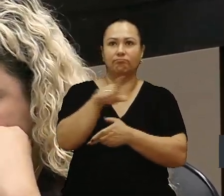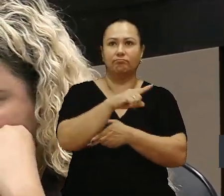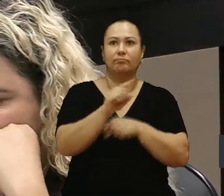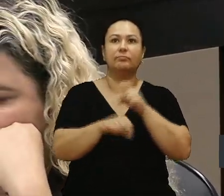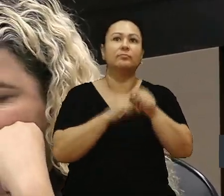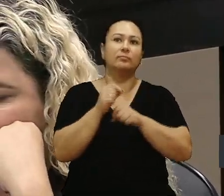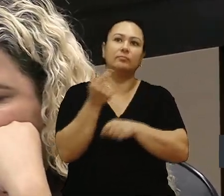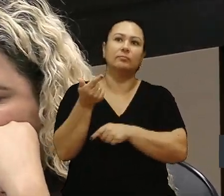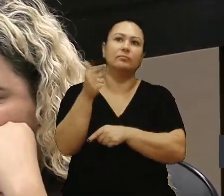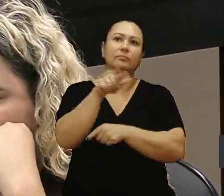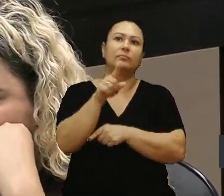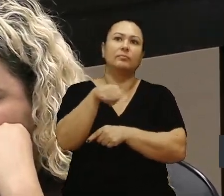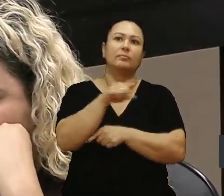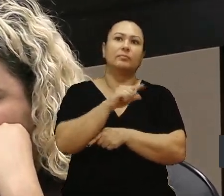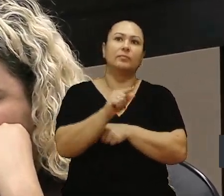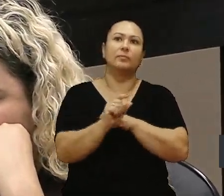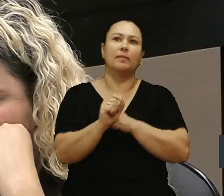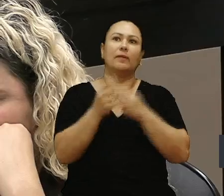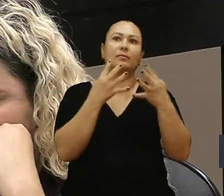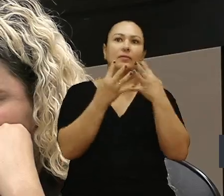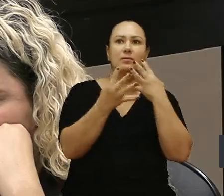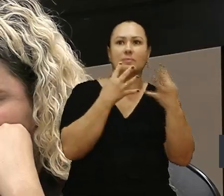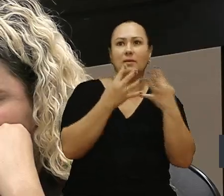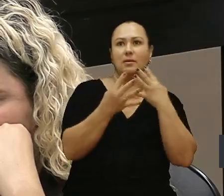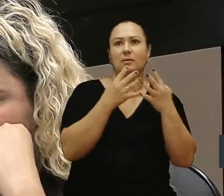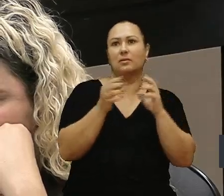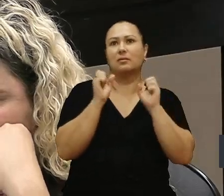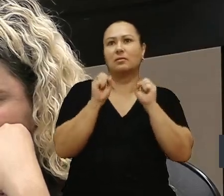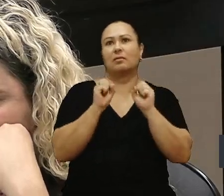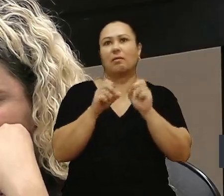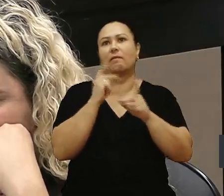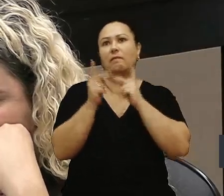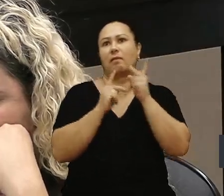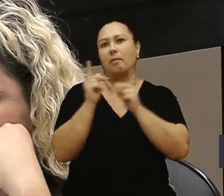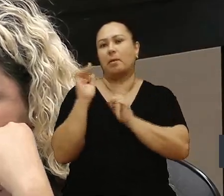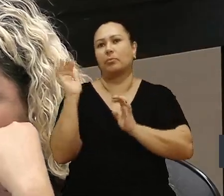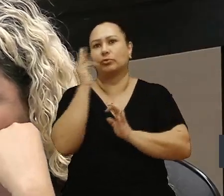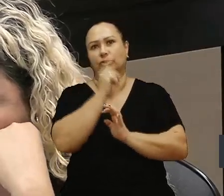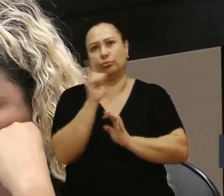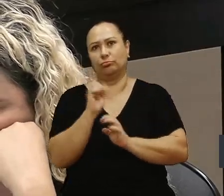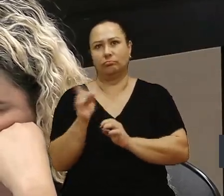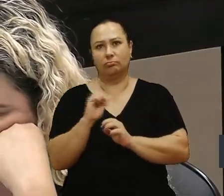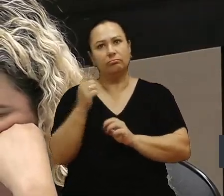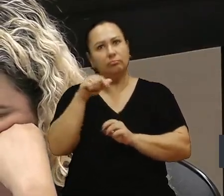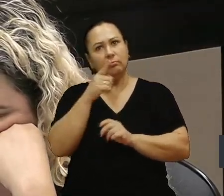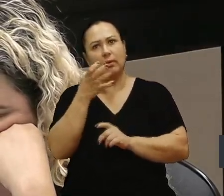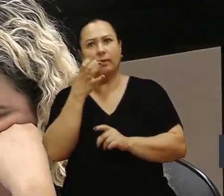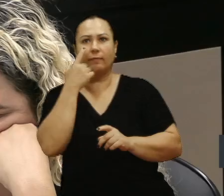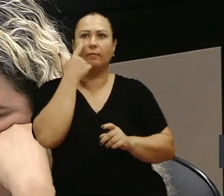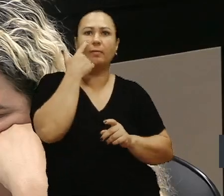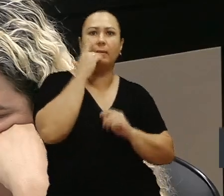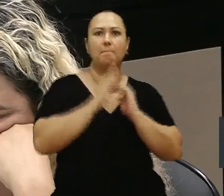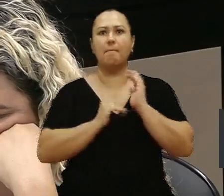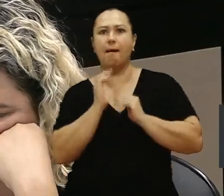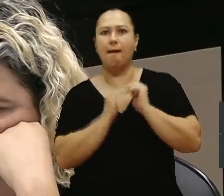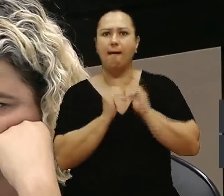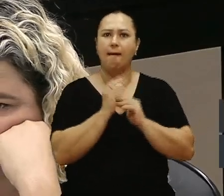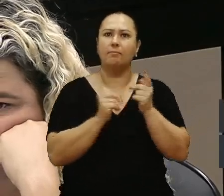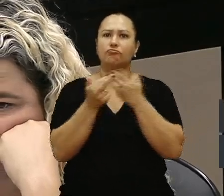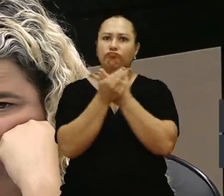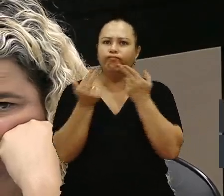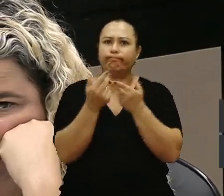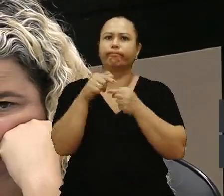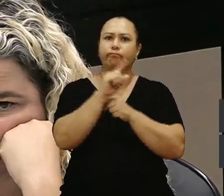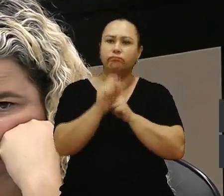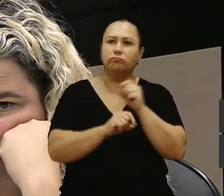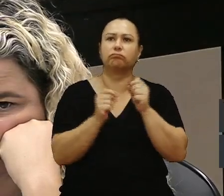novo, novamente, a palavra transparência não pode ser um negócio para a gente ficar falando para bonito aqui. A gente quer ver na prática João Wes, a gente quer ver na prática